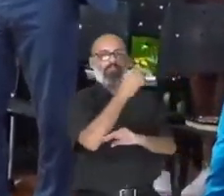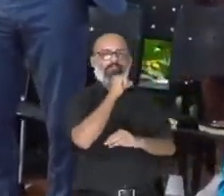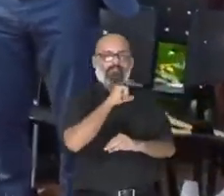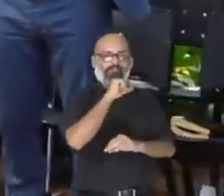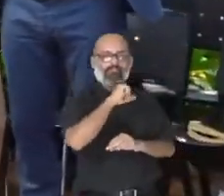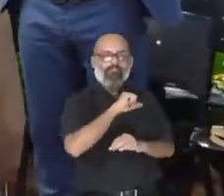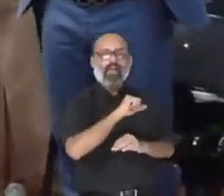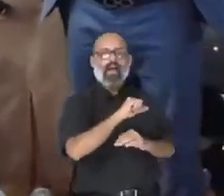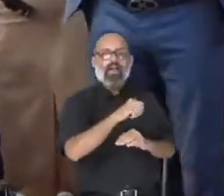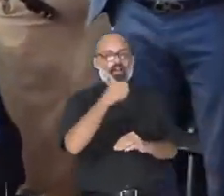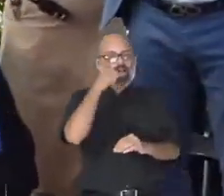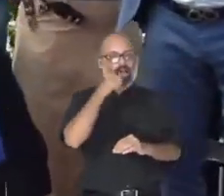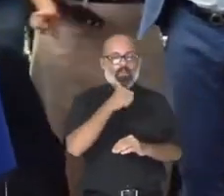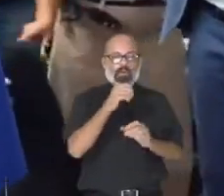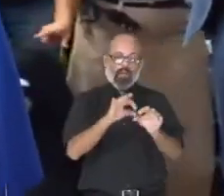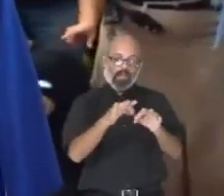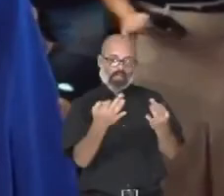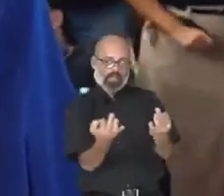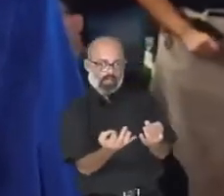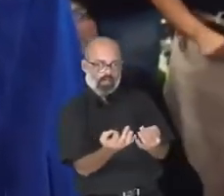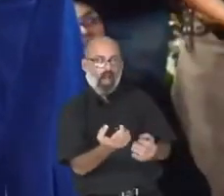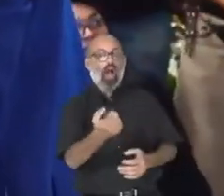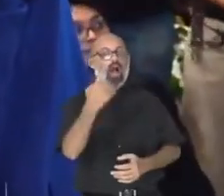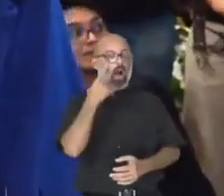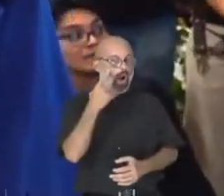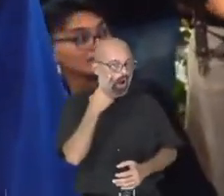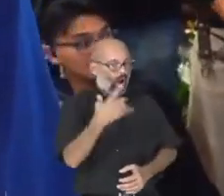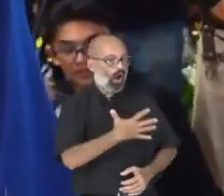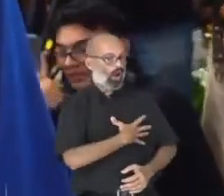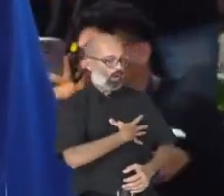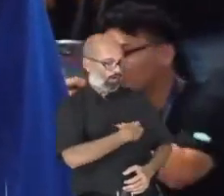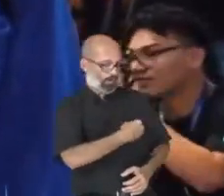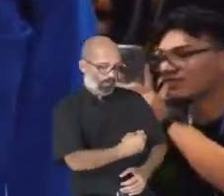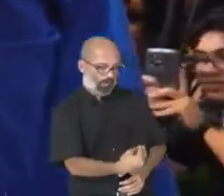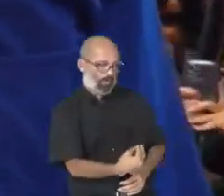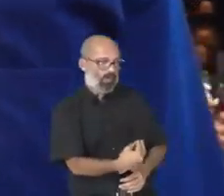com aquela mulher simples que disse: olha meu filho,